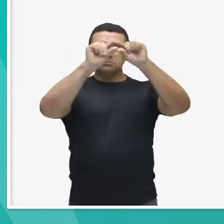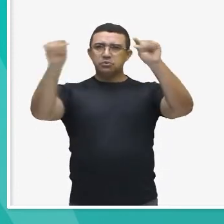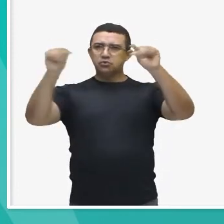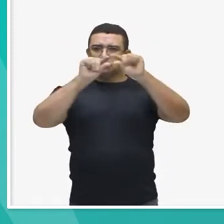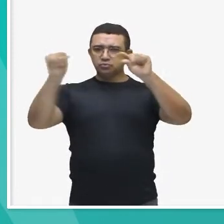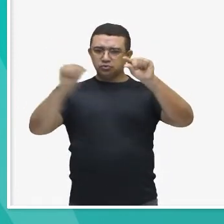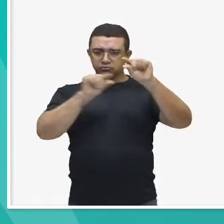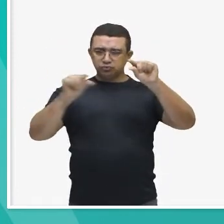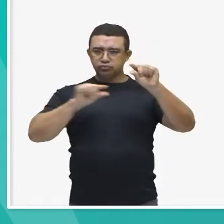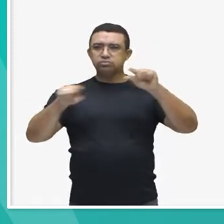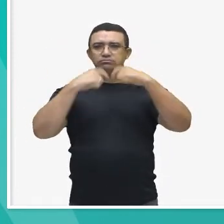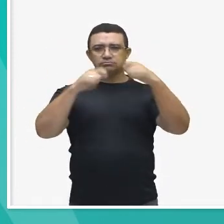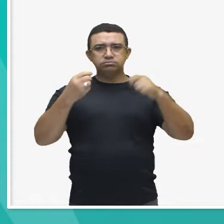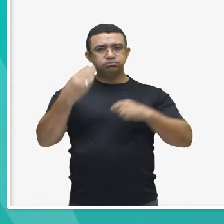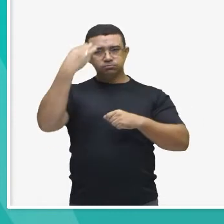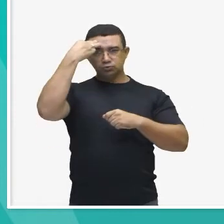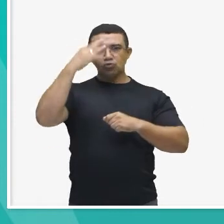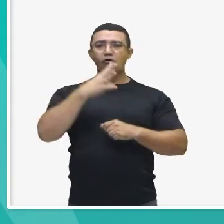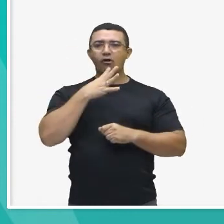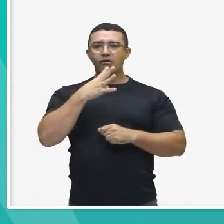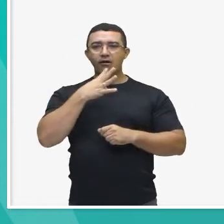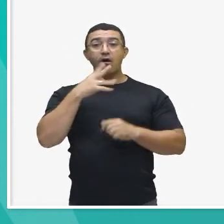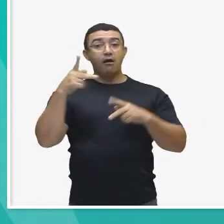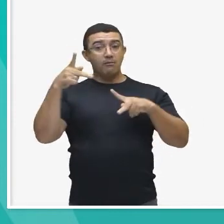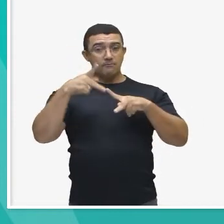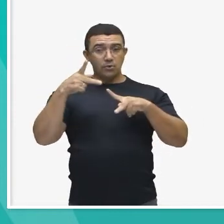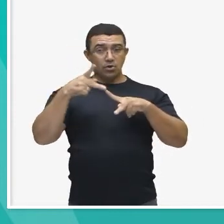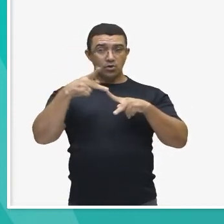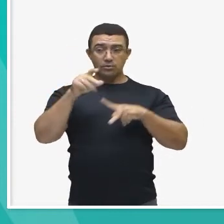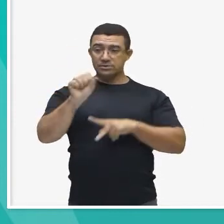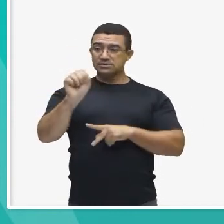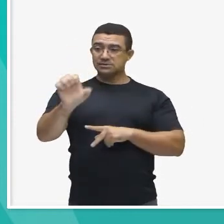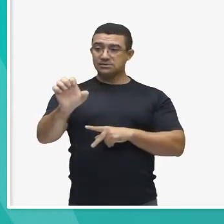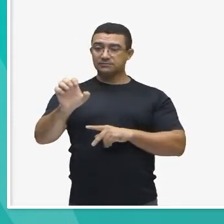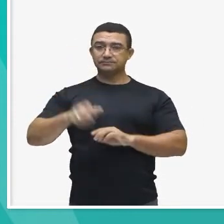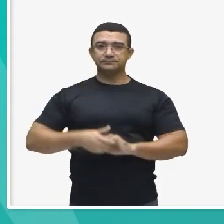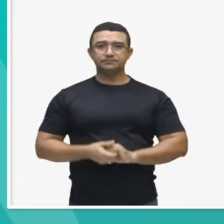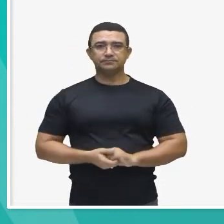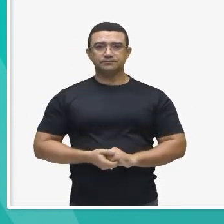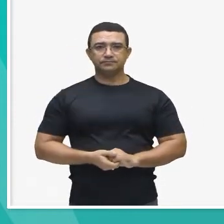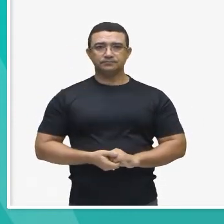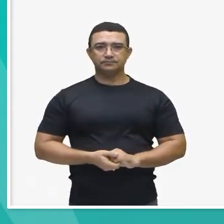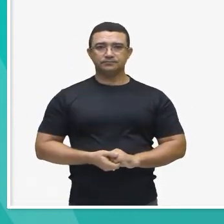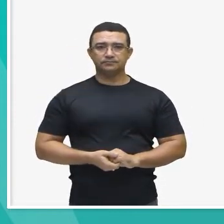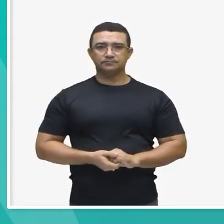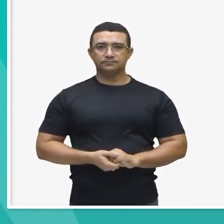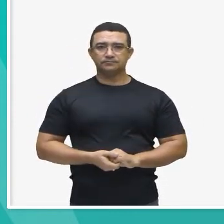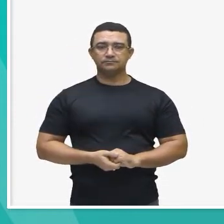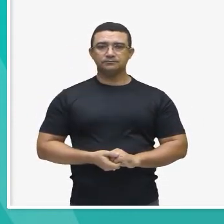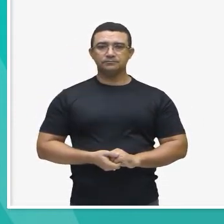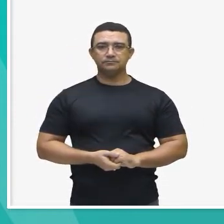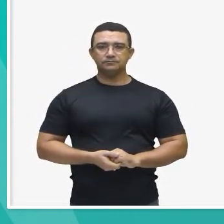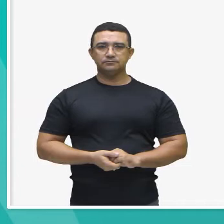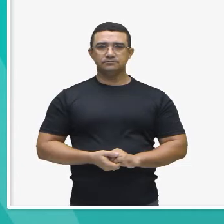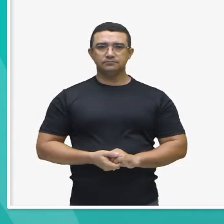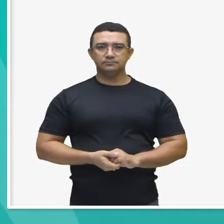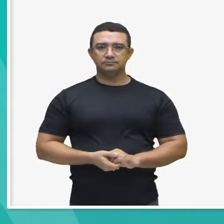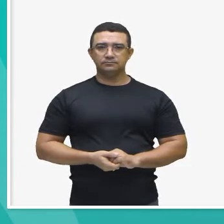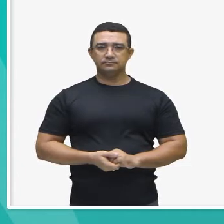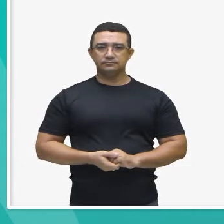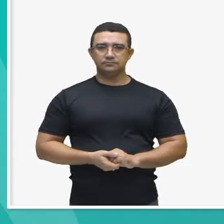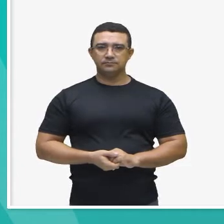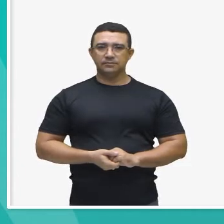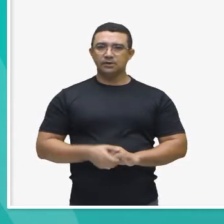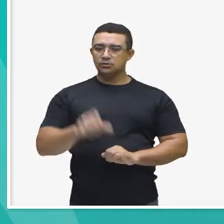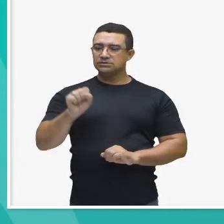observar que o pronome se aqui, né, ele é atraído aí